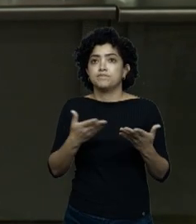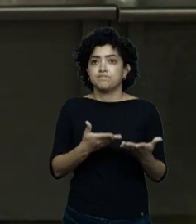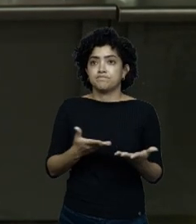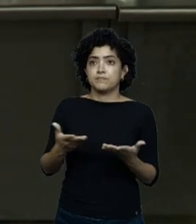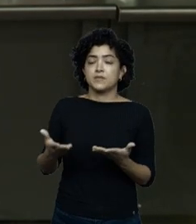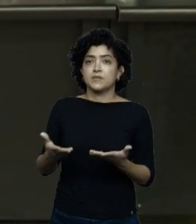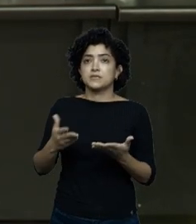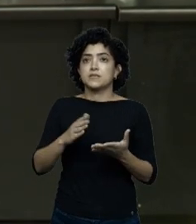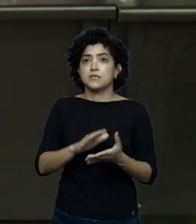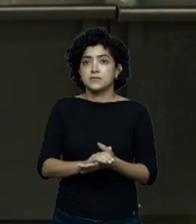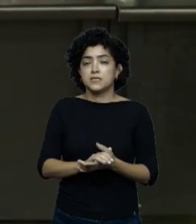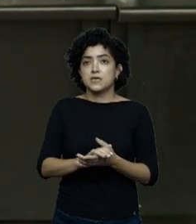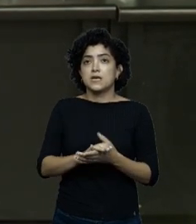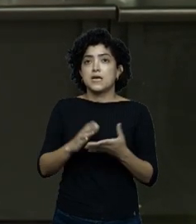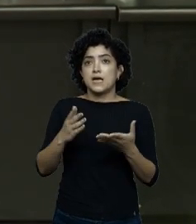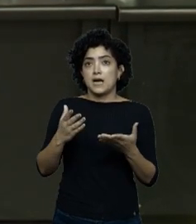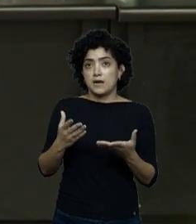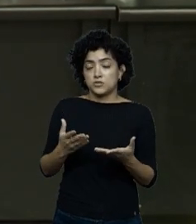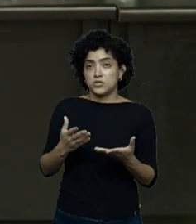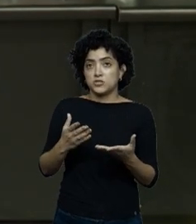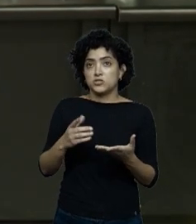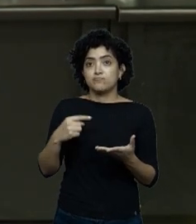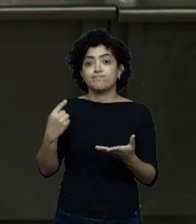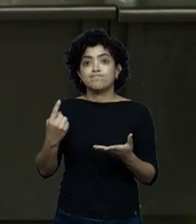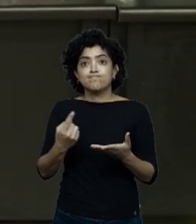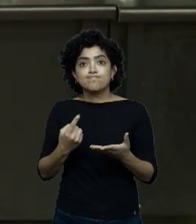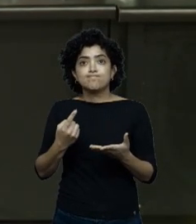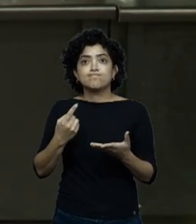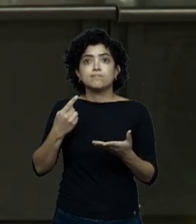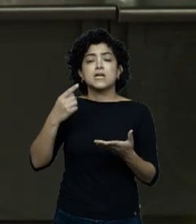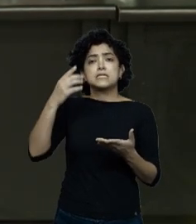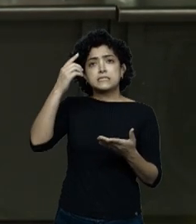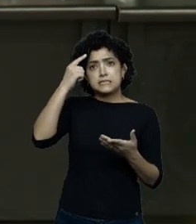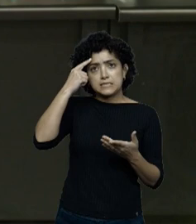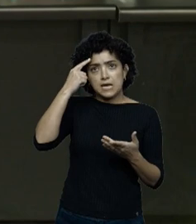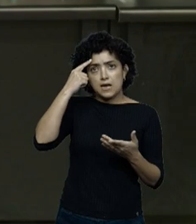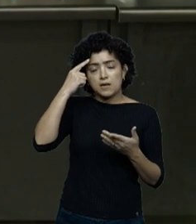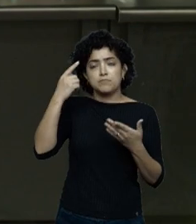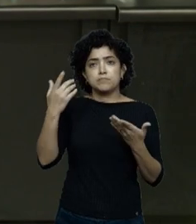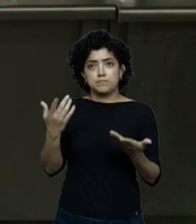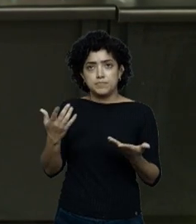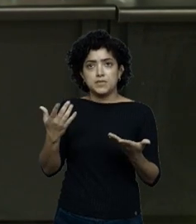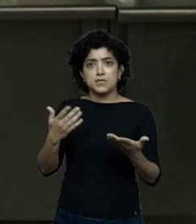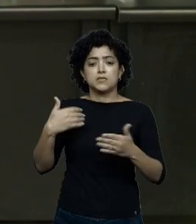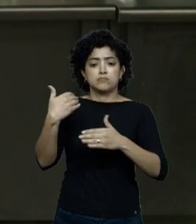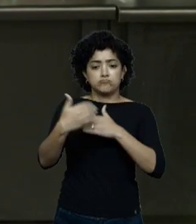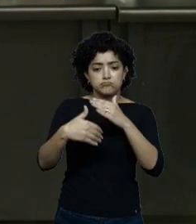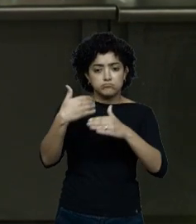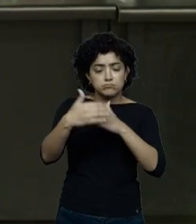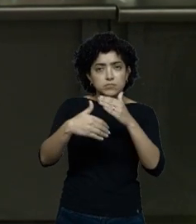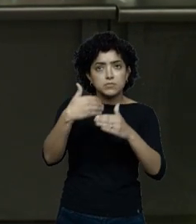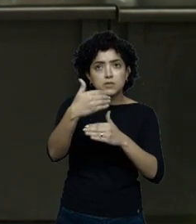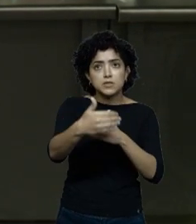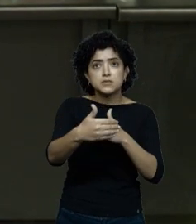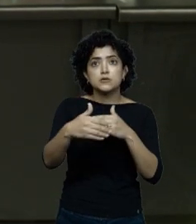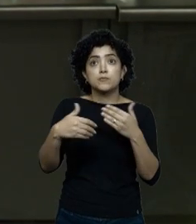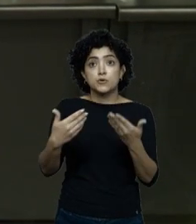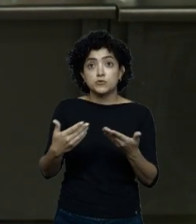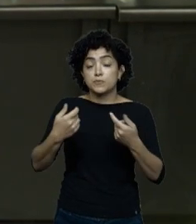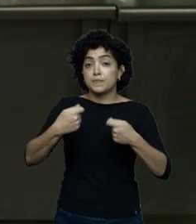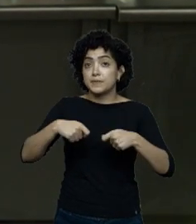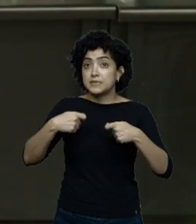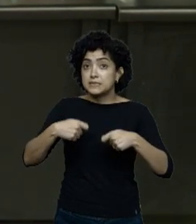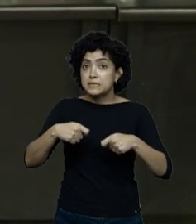tá tendo né Ou seja a gente tem consciência que esse processo tem muitas situações que precisam